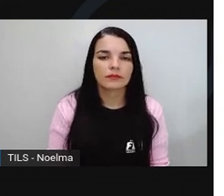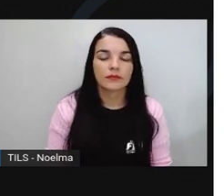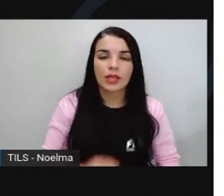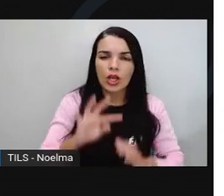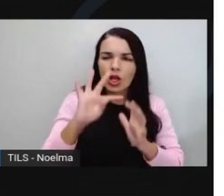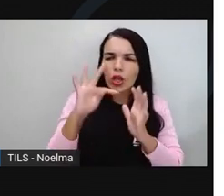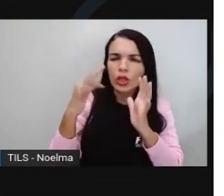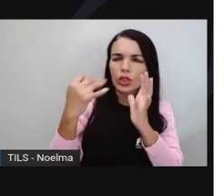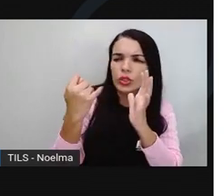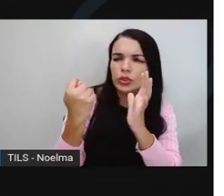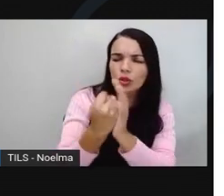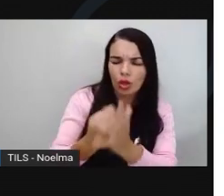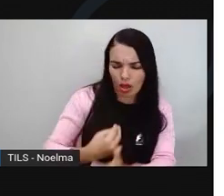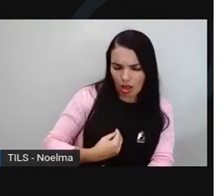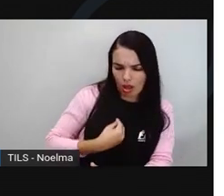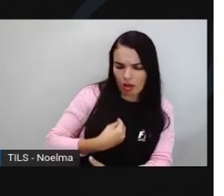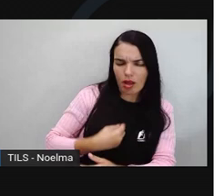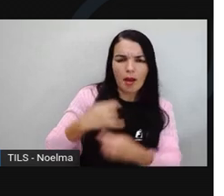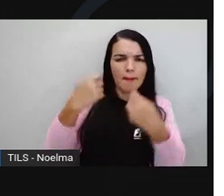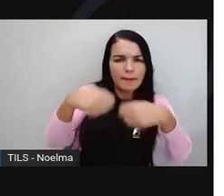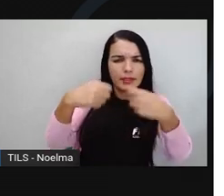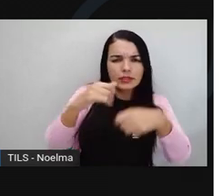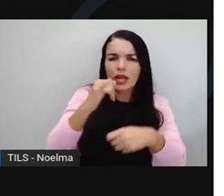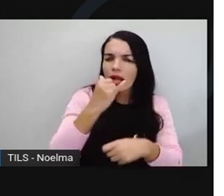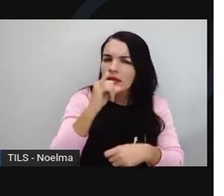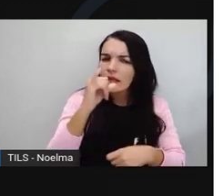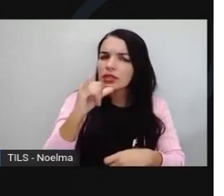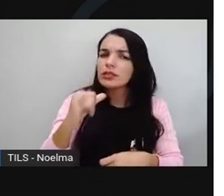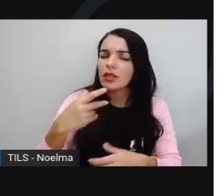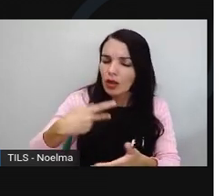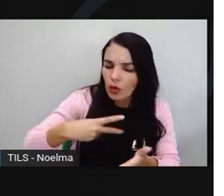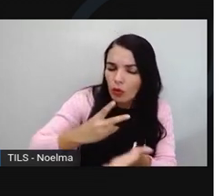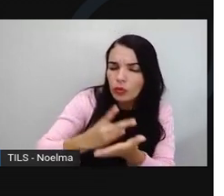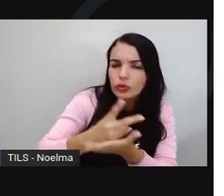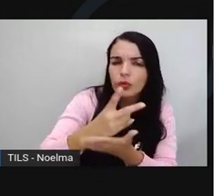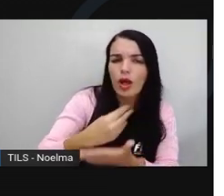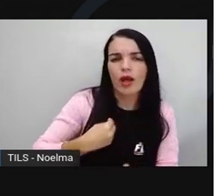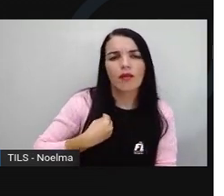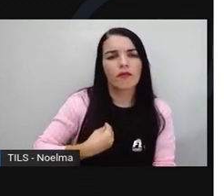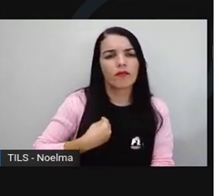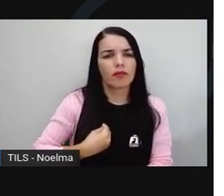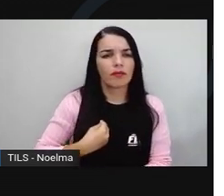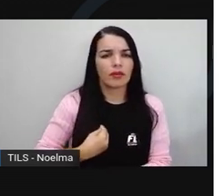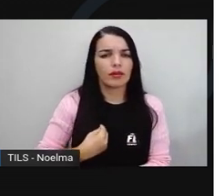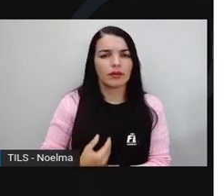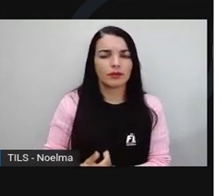Todos os seres vivos precisam de energia para sobreviver.